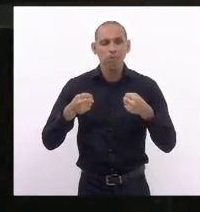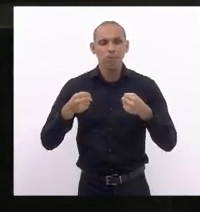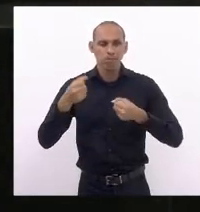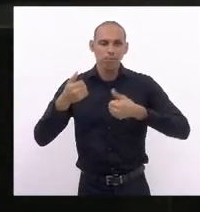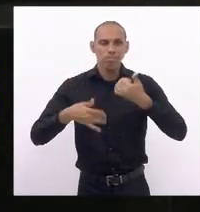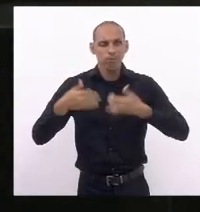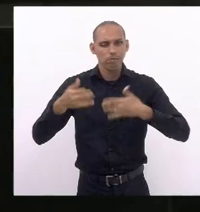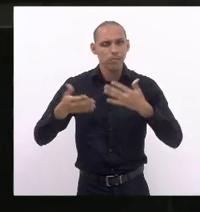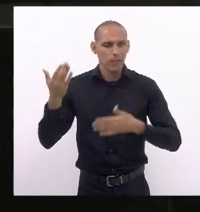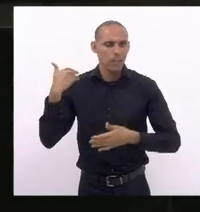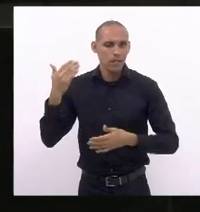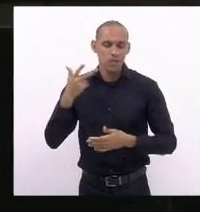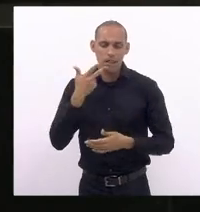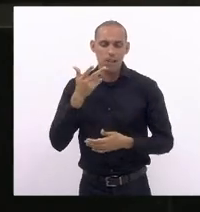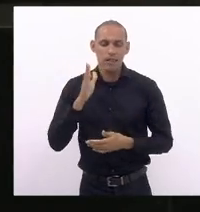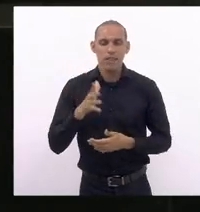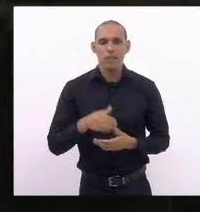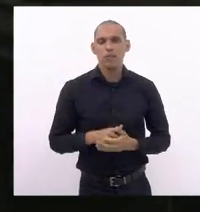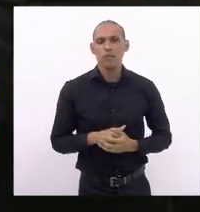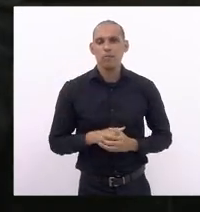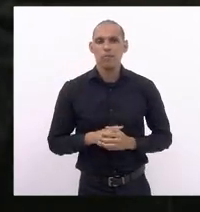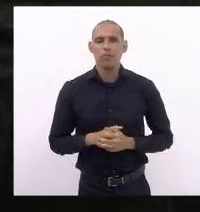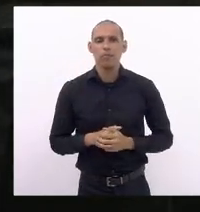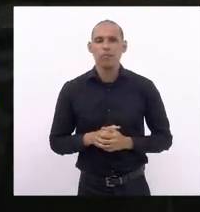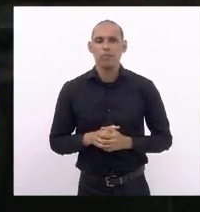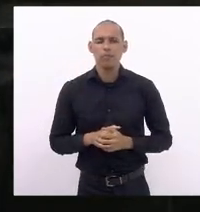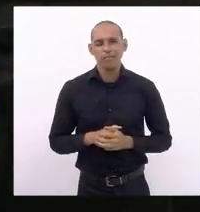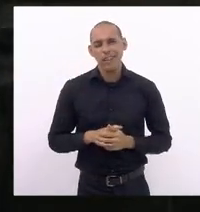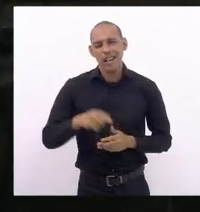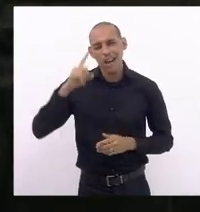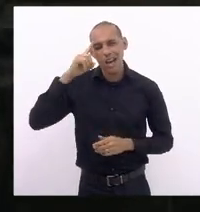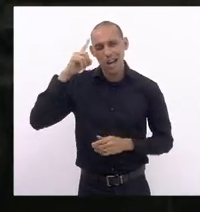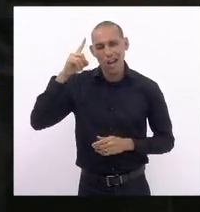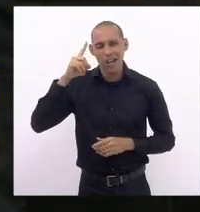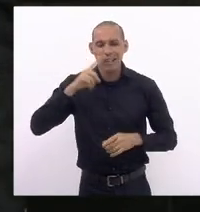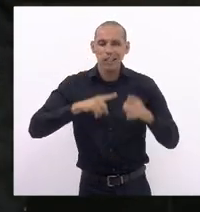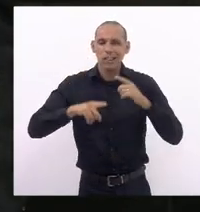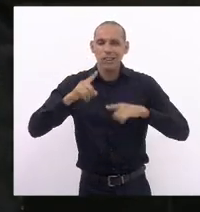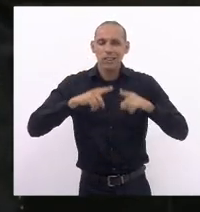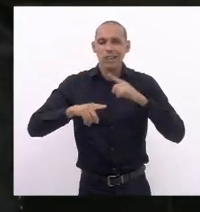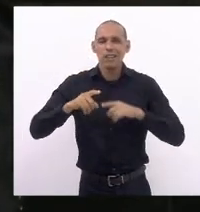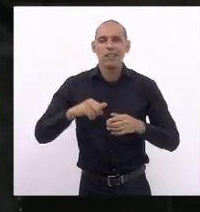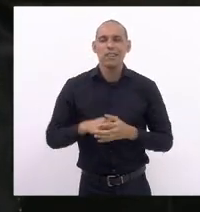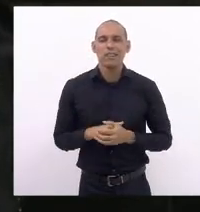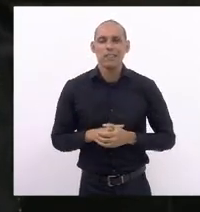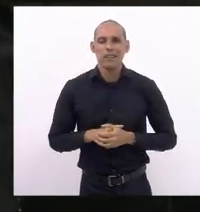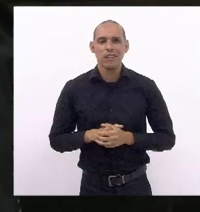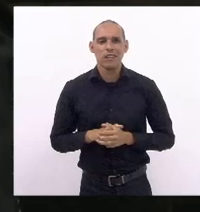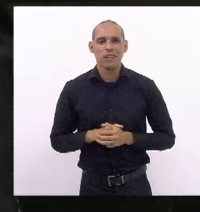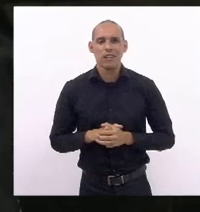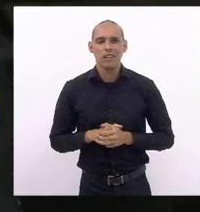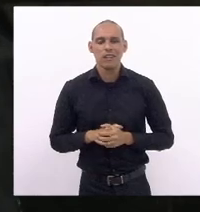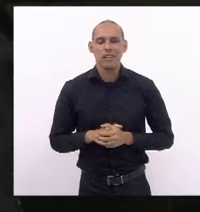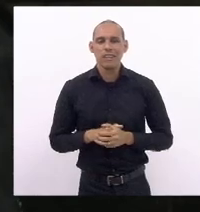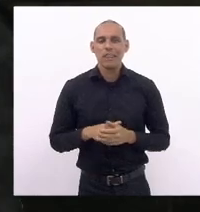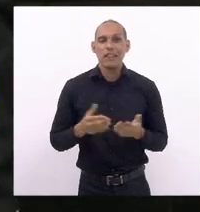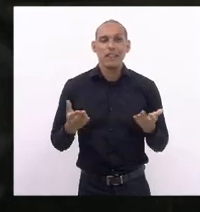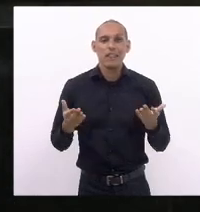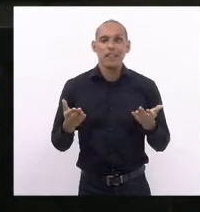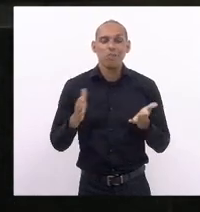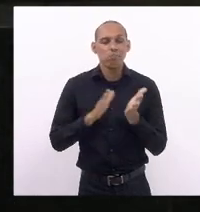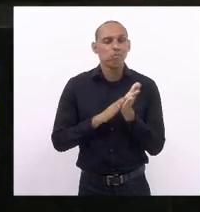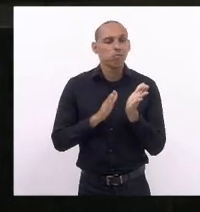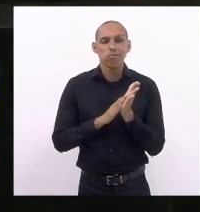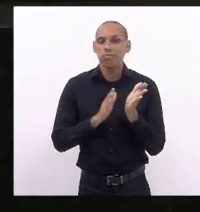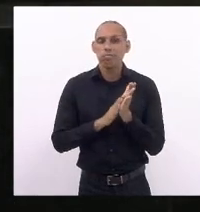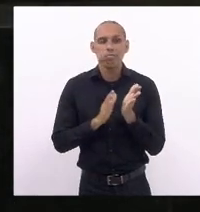pronunciei ainda durante a ordem do dia, na sessão extraordinária, e cobrar da